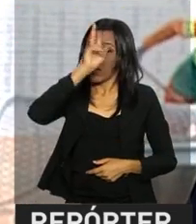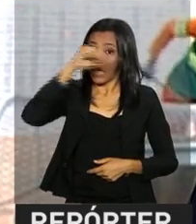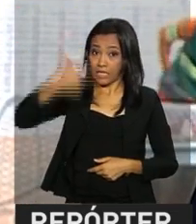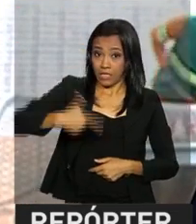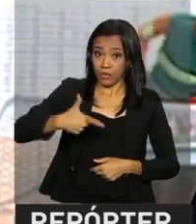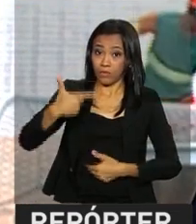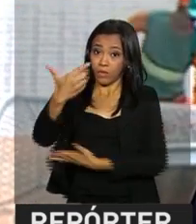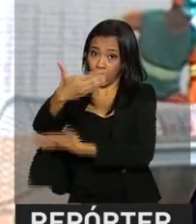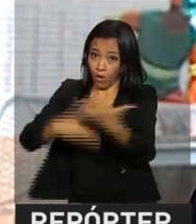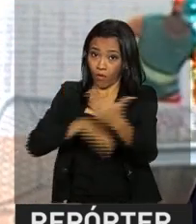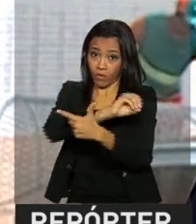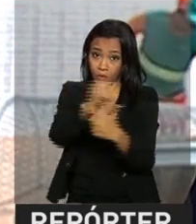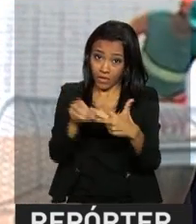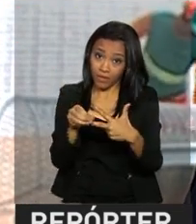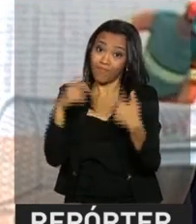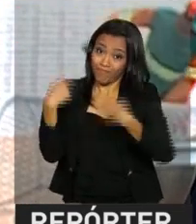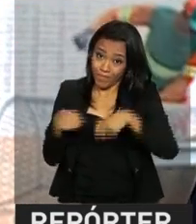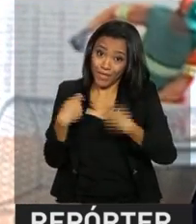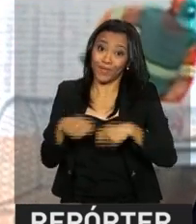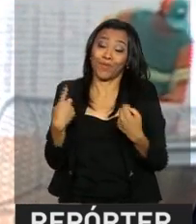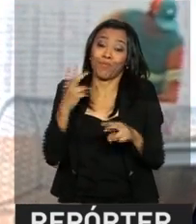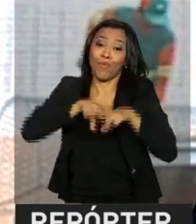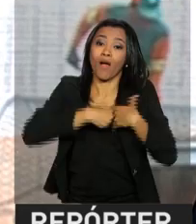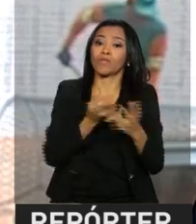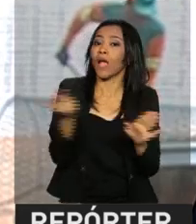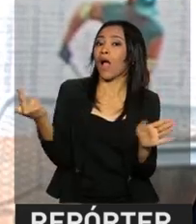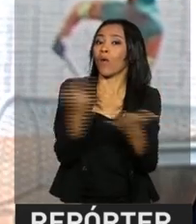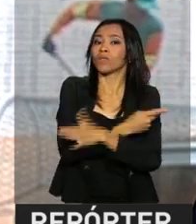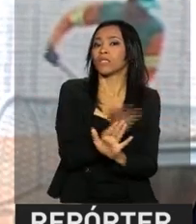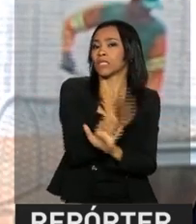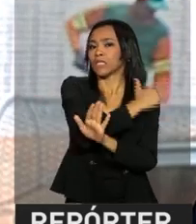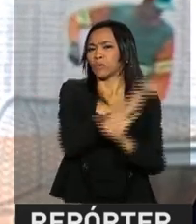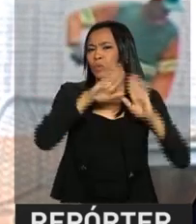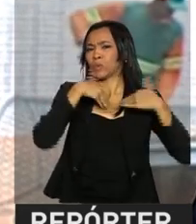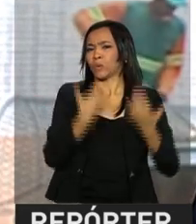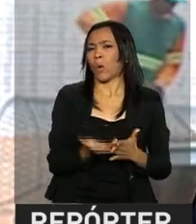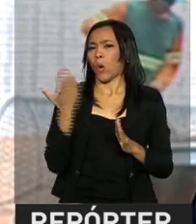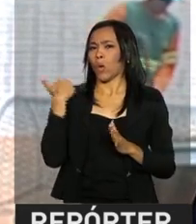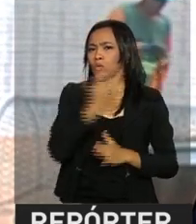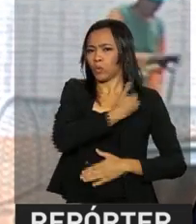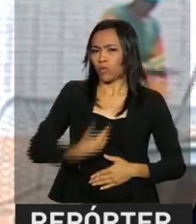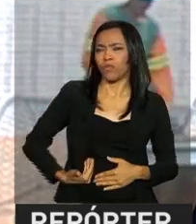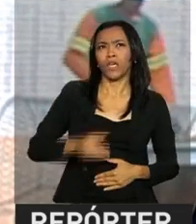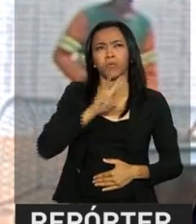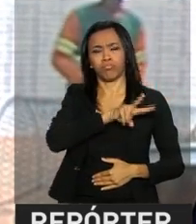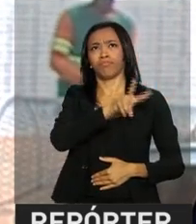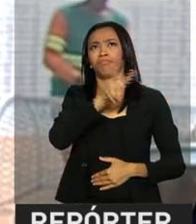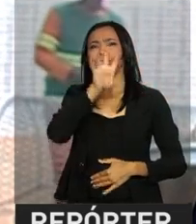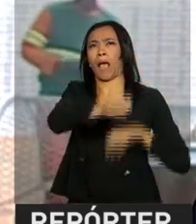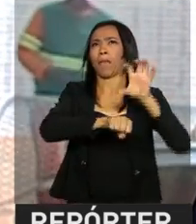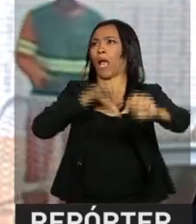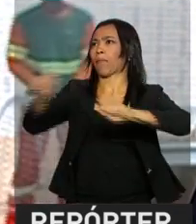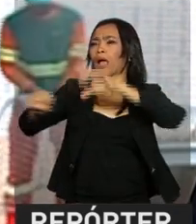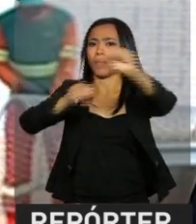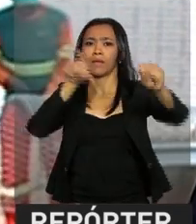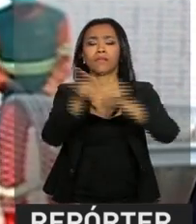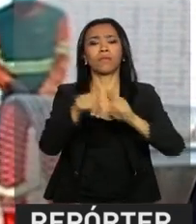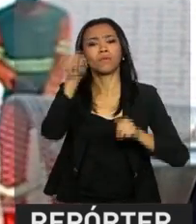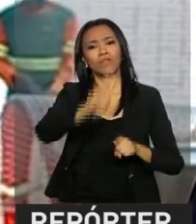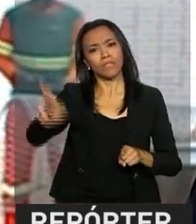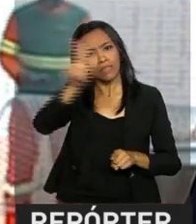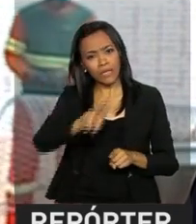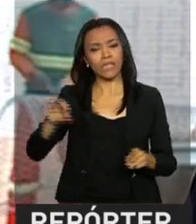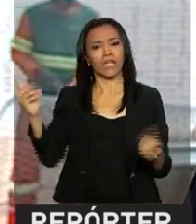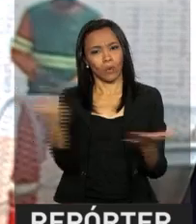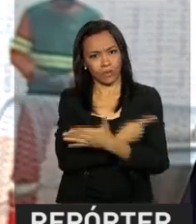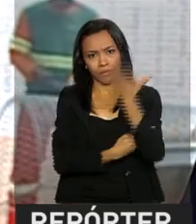do Enem 2016 foi necessária por conta da ocupação nas escolas, em escolas de todo o país, também em instituições de ensino